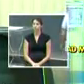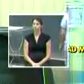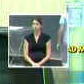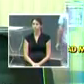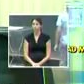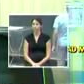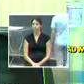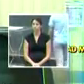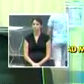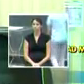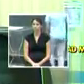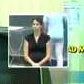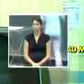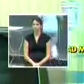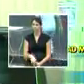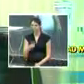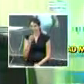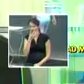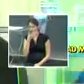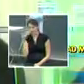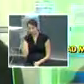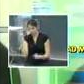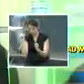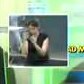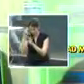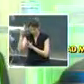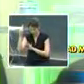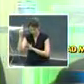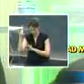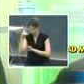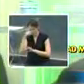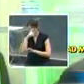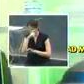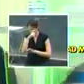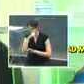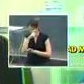E não é fácil dar glória a Deus na prova.